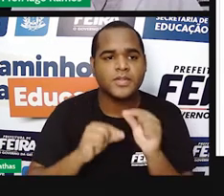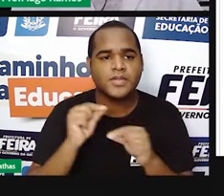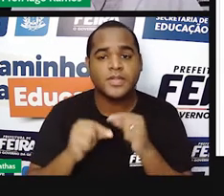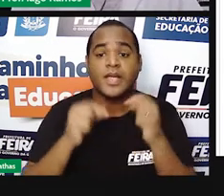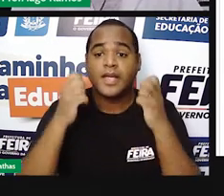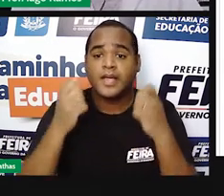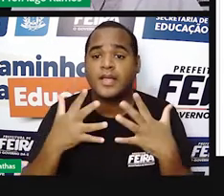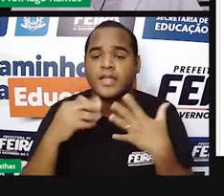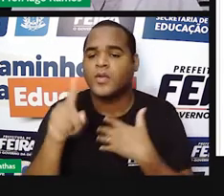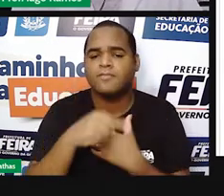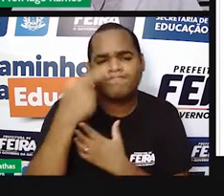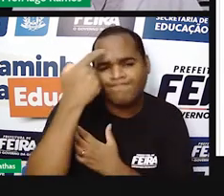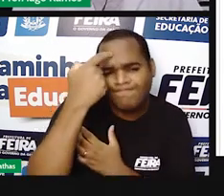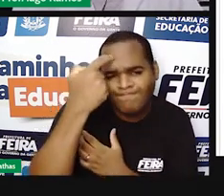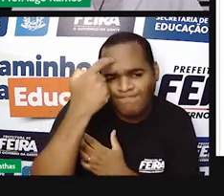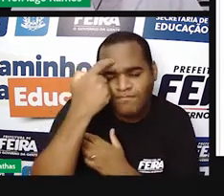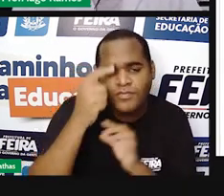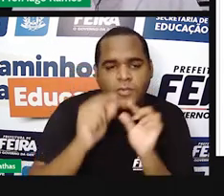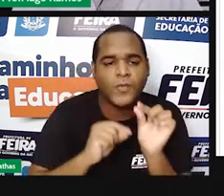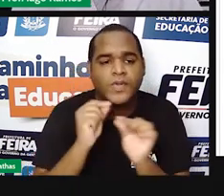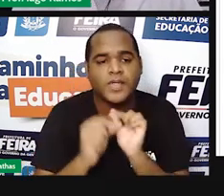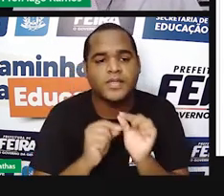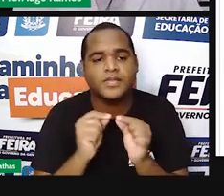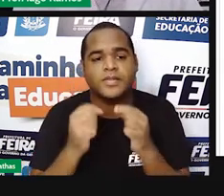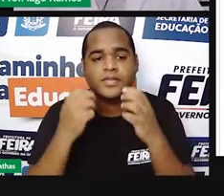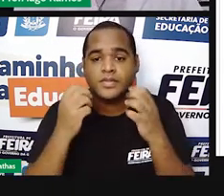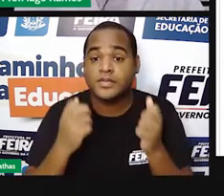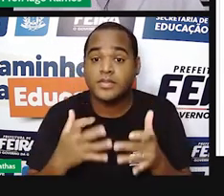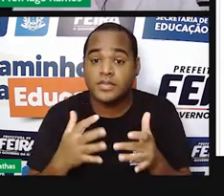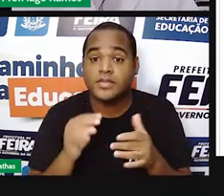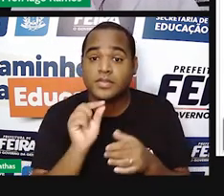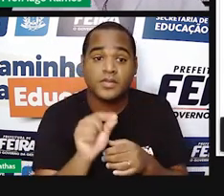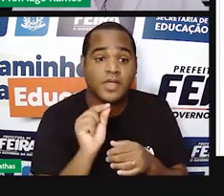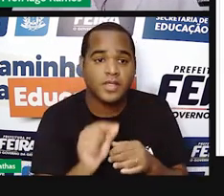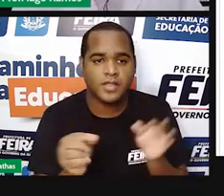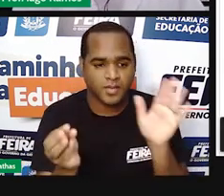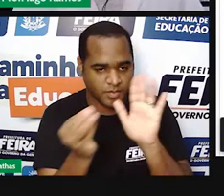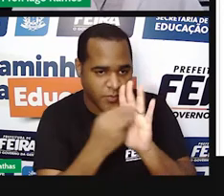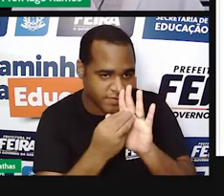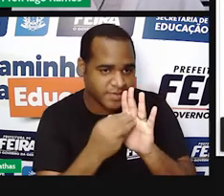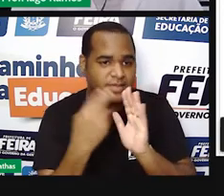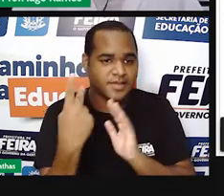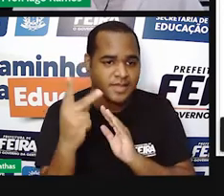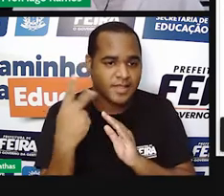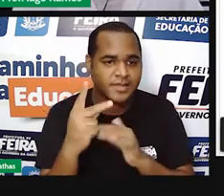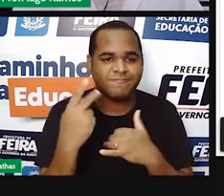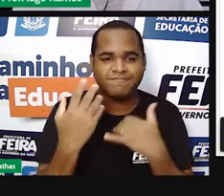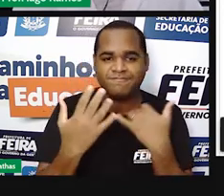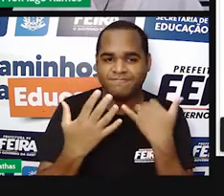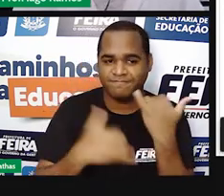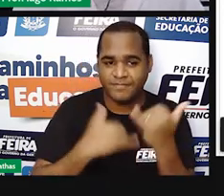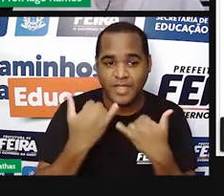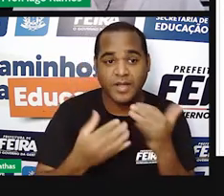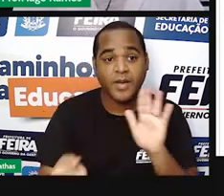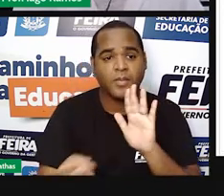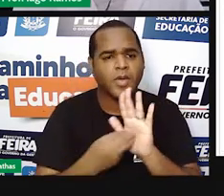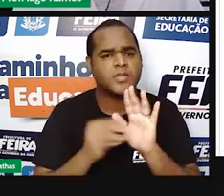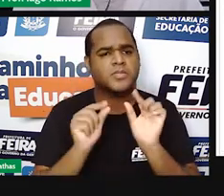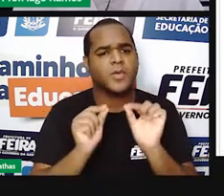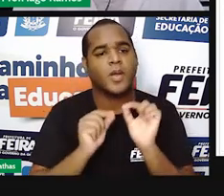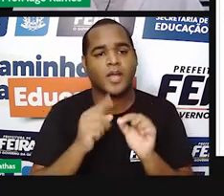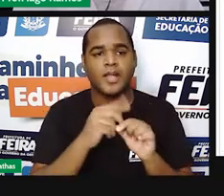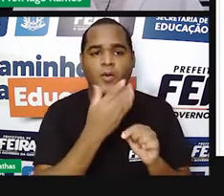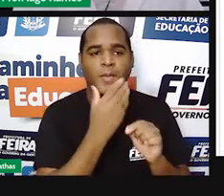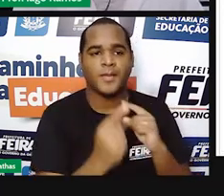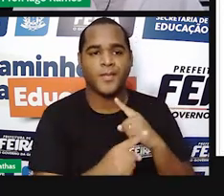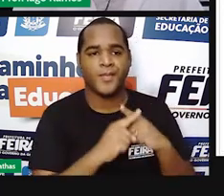vamos pensar aqui então E se ele coloca aqui o jogador agora é a pessoa que tá com x vai